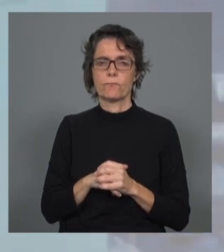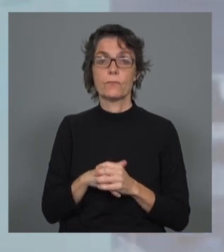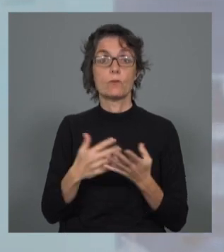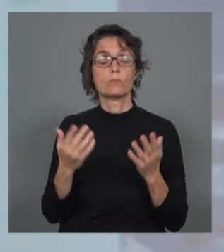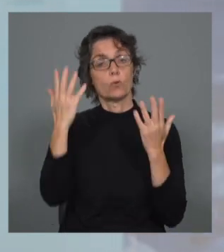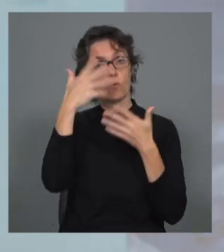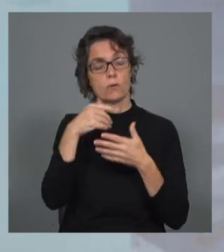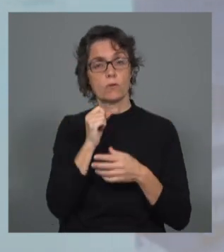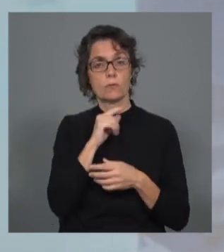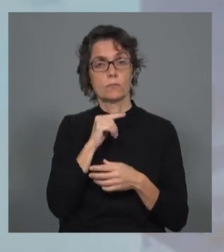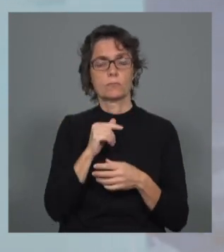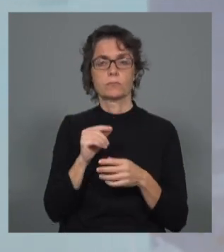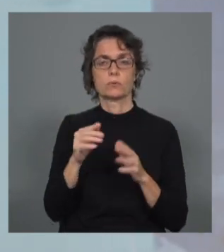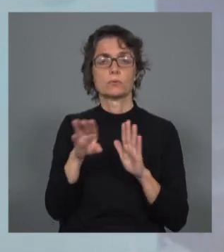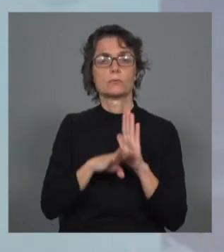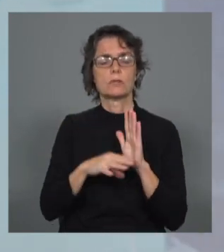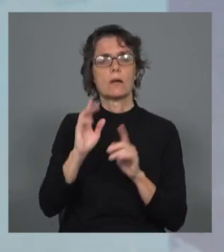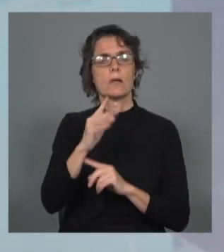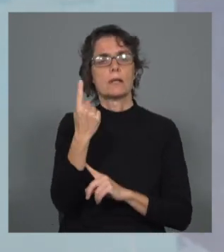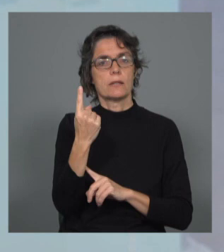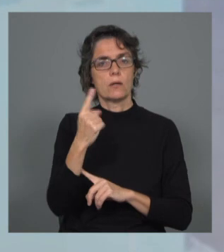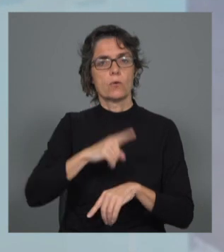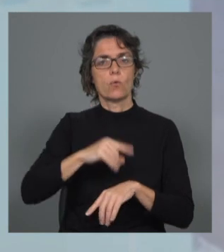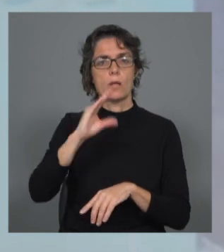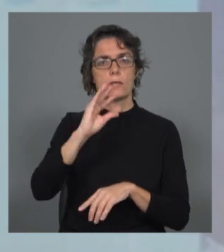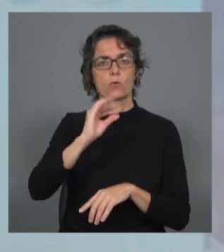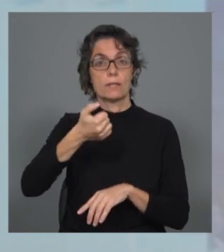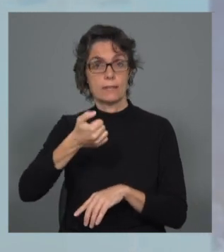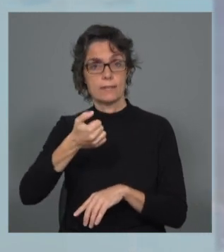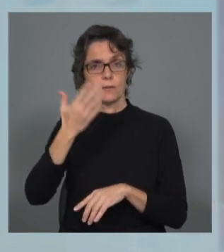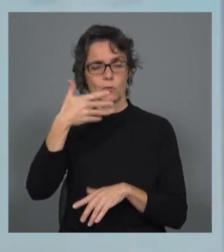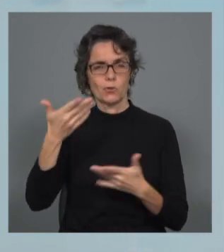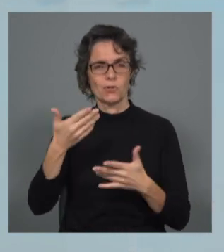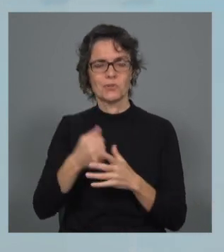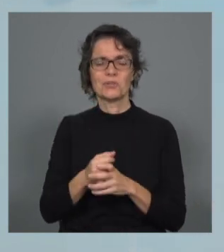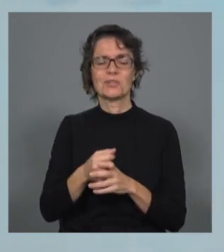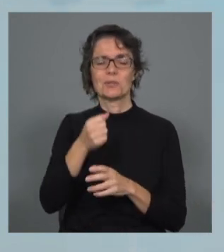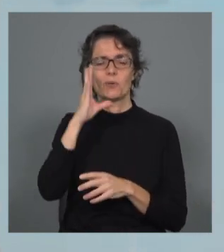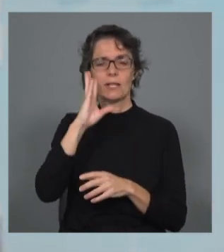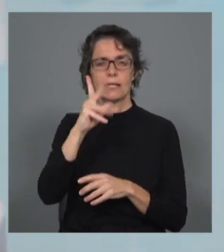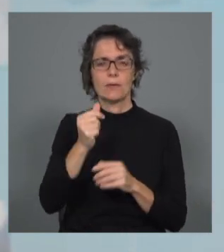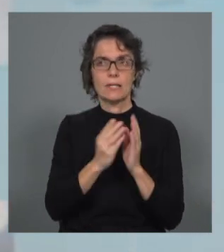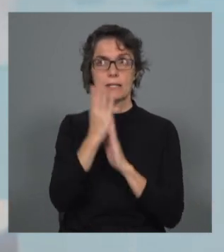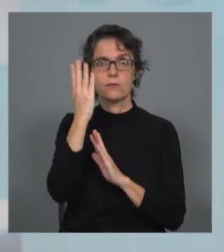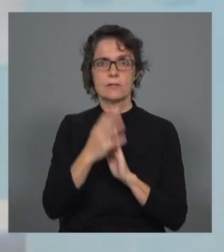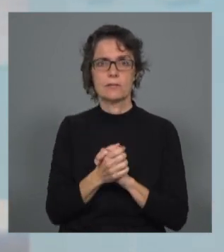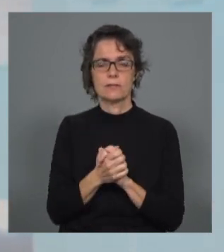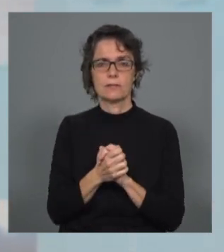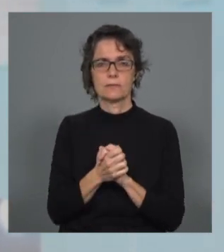noite acompanhe o nosso programa na Antena 1, quando forem 22h45. Desejo-lhe uma boa tarde e até amanhã, se Deus quiser.